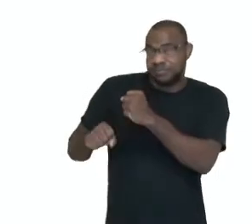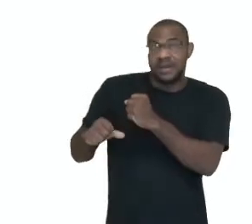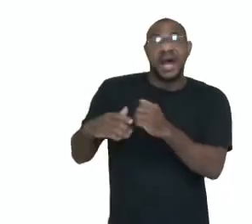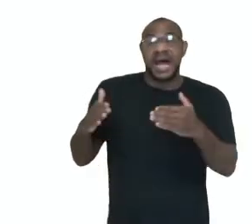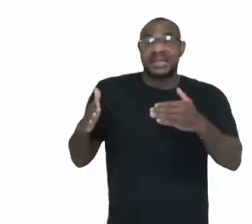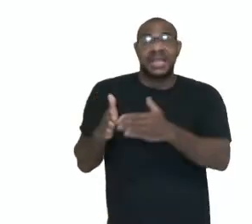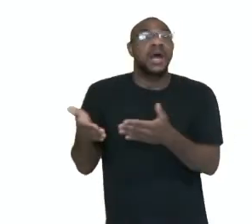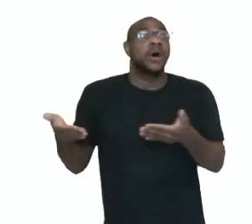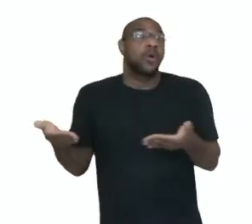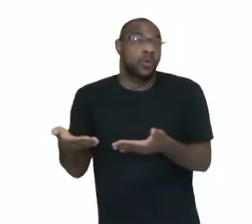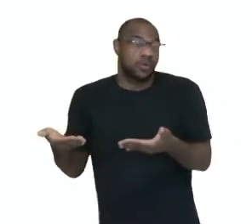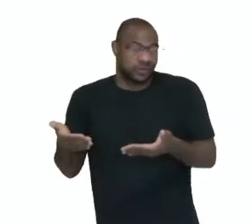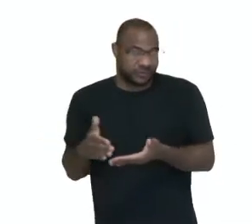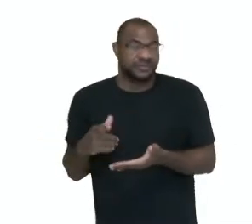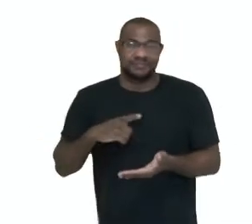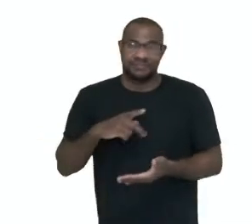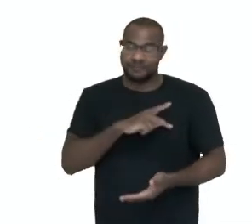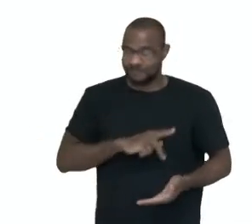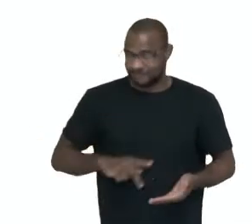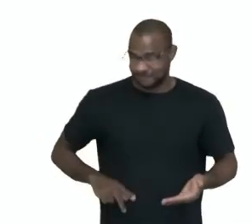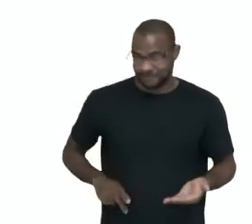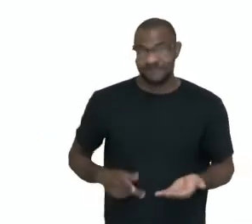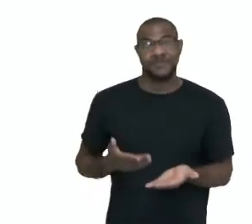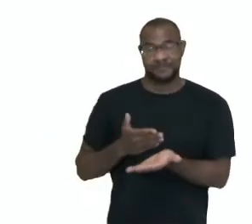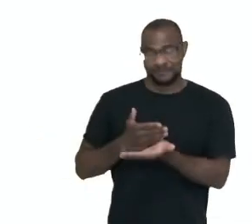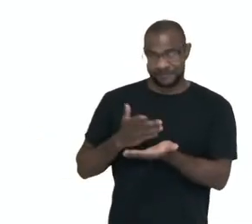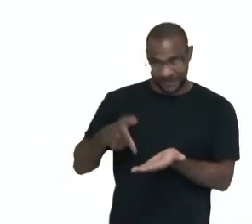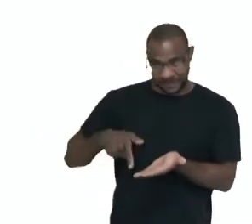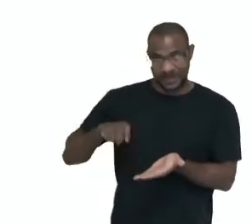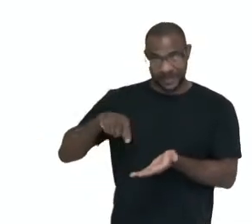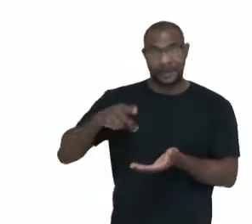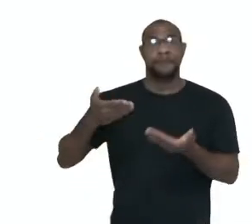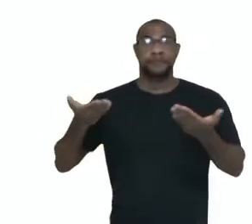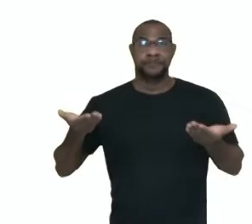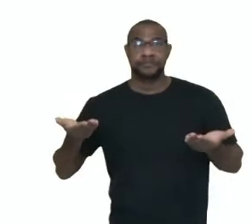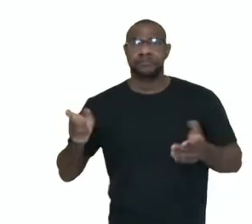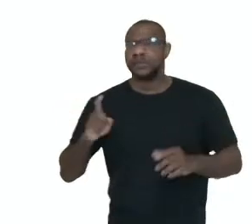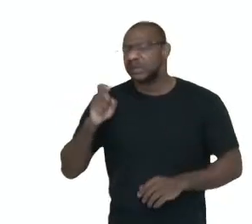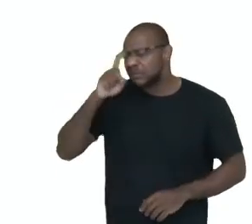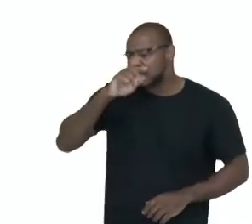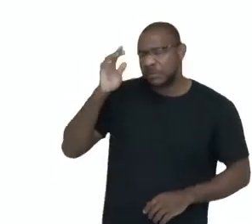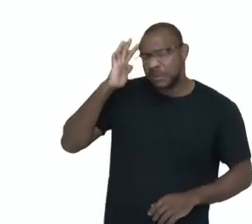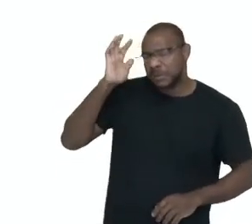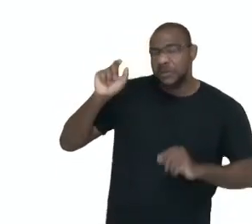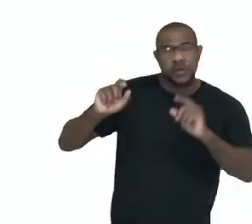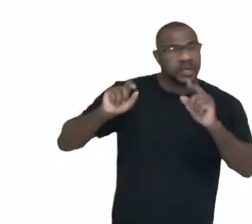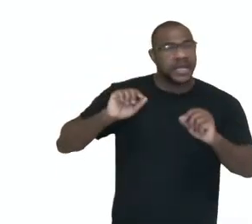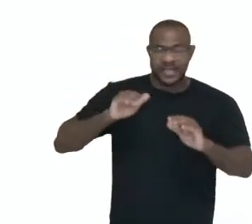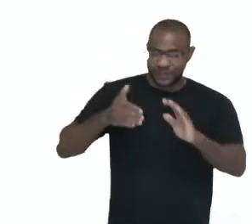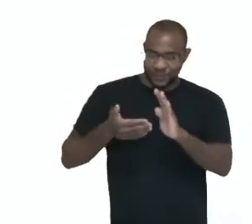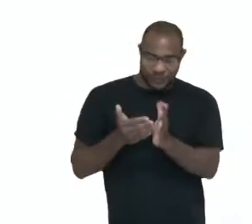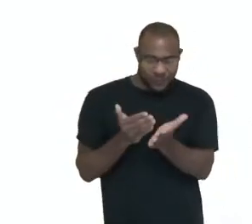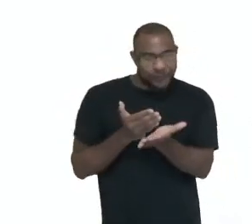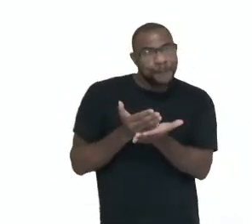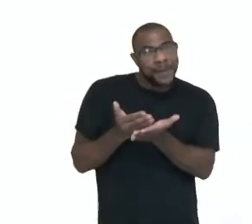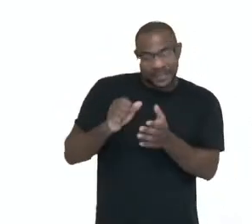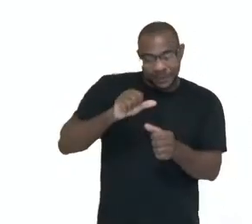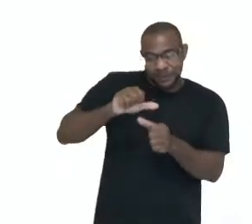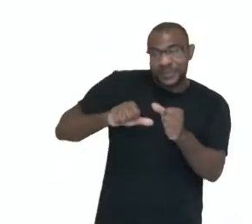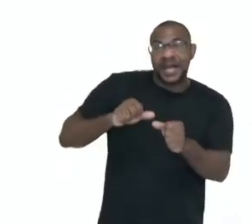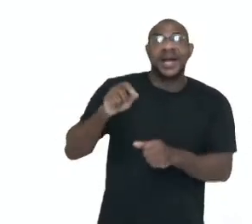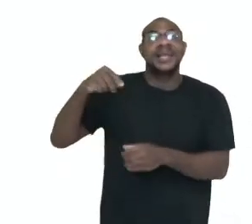nossos dias. Isso é uma das coisas mais interessantes se vocês observarem. Também não é difícil imaginar que tudo começa a mudar em termos de